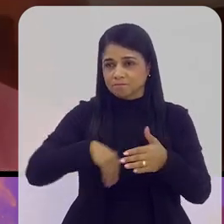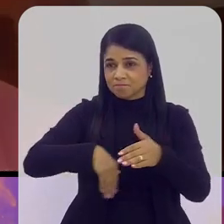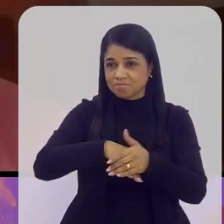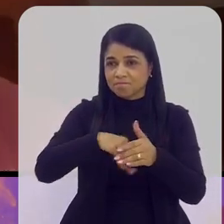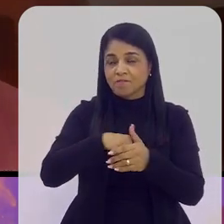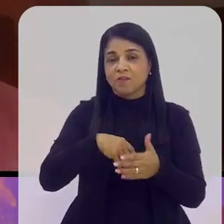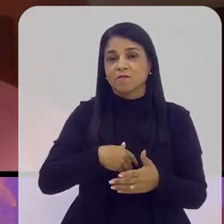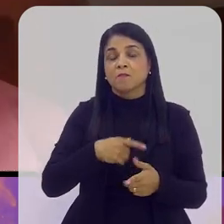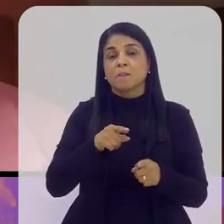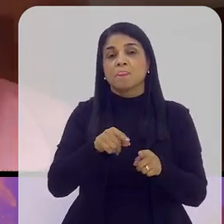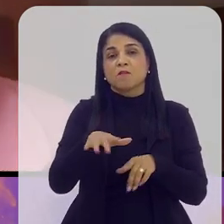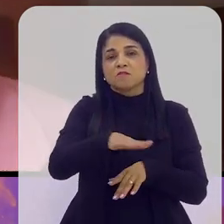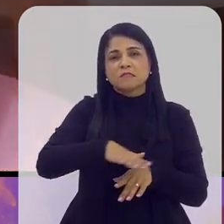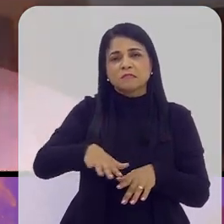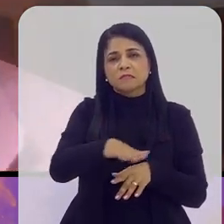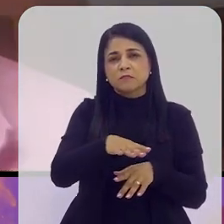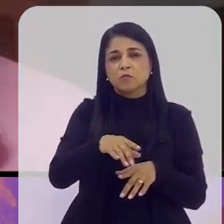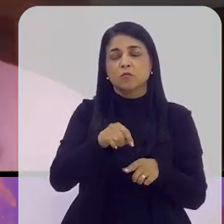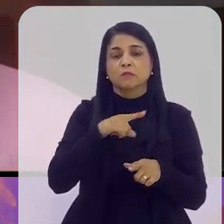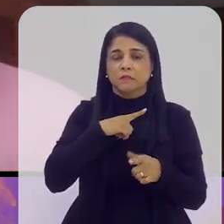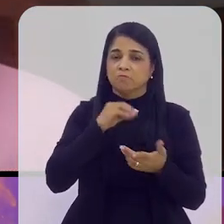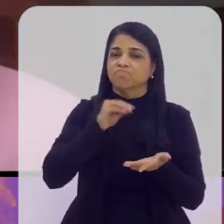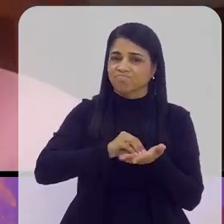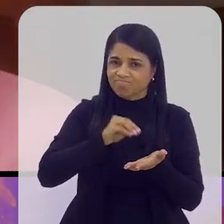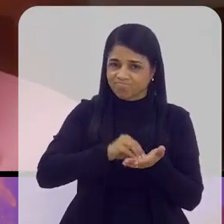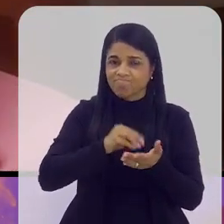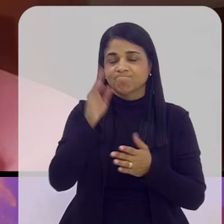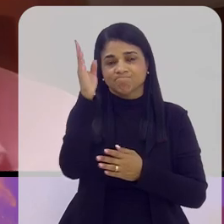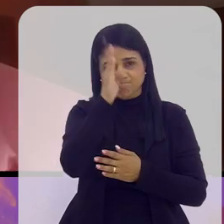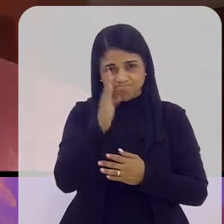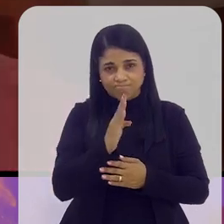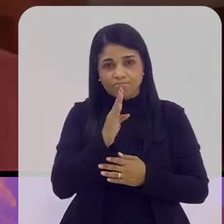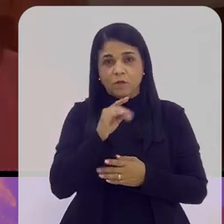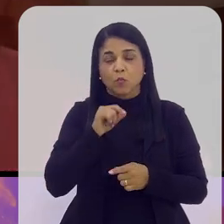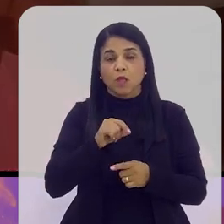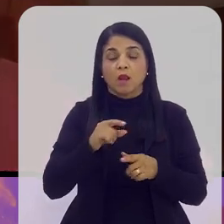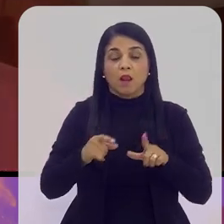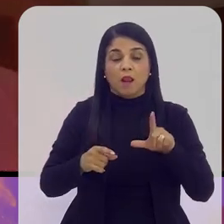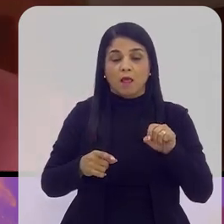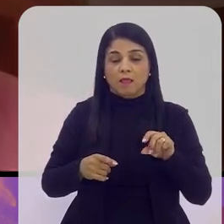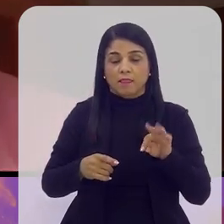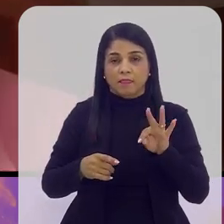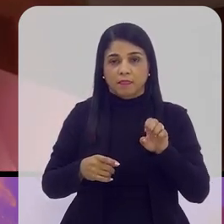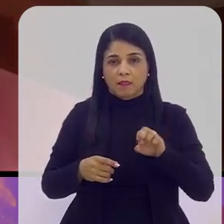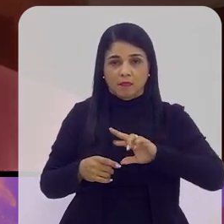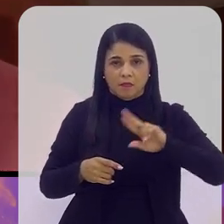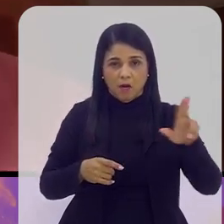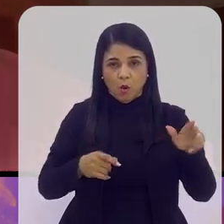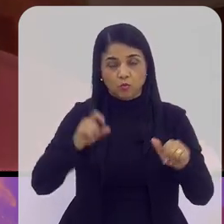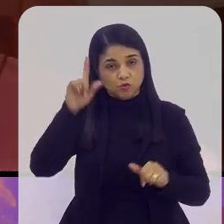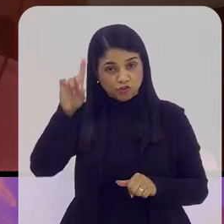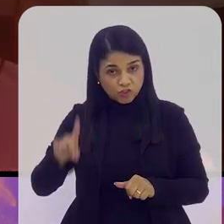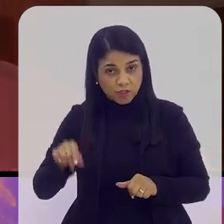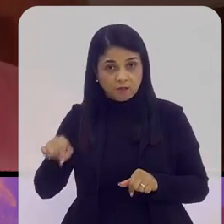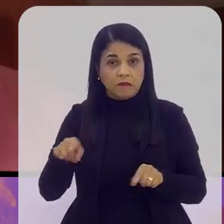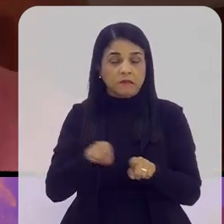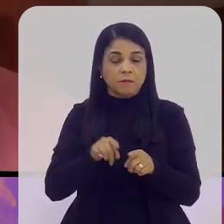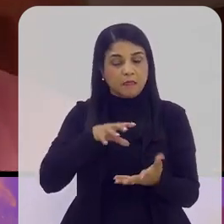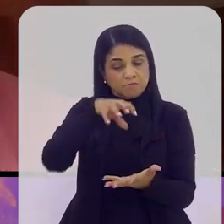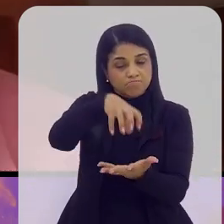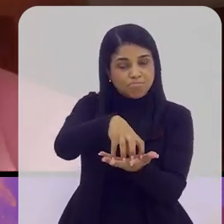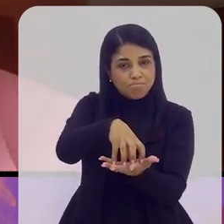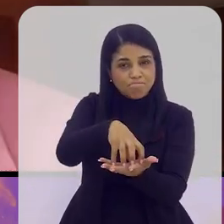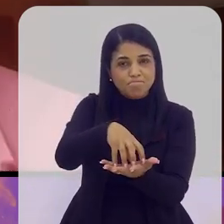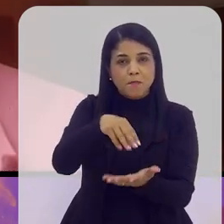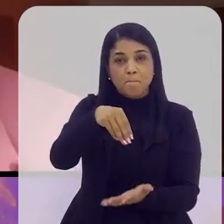é esquecido, subjugado. Num setor em que também nós temos déficit. O Brasil hoje tem déficit na lateral direita e também na função de criação